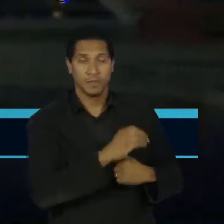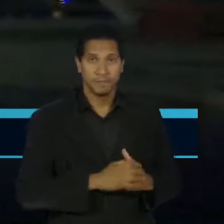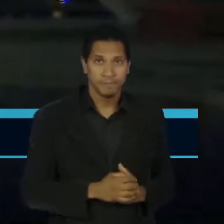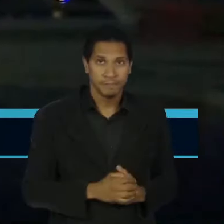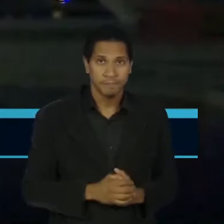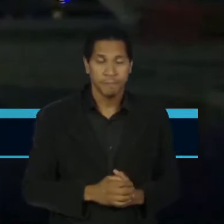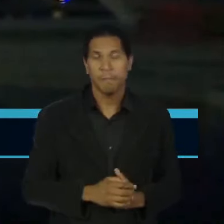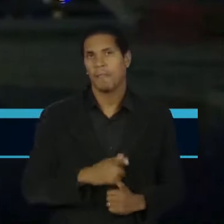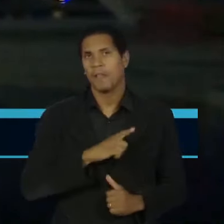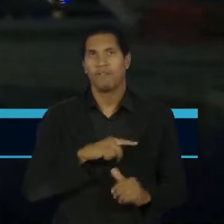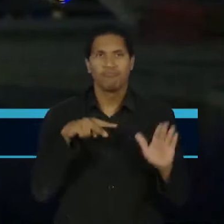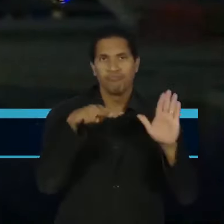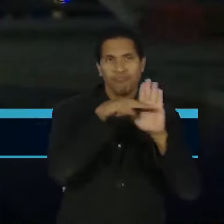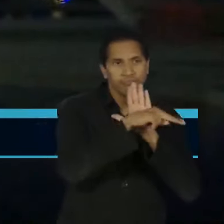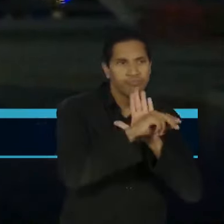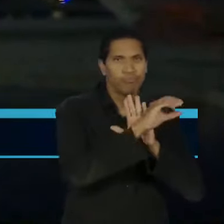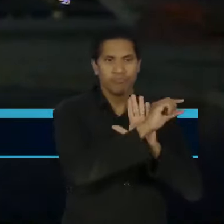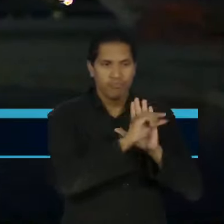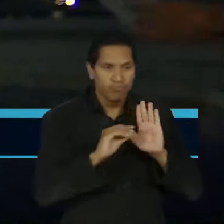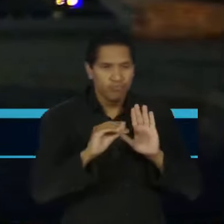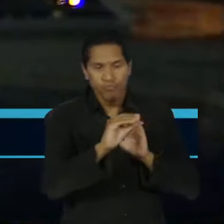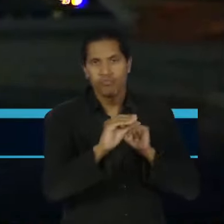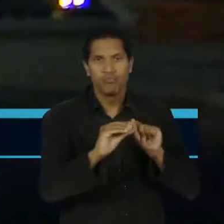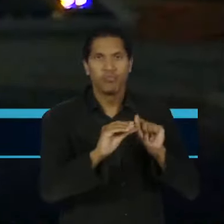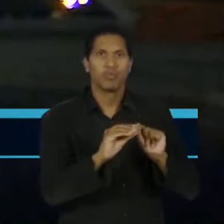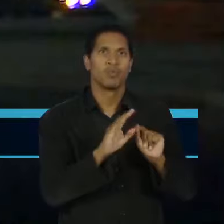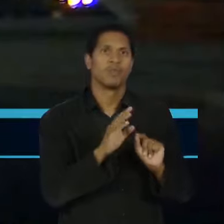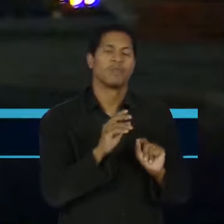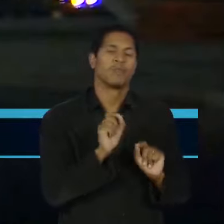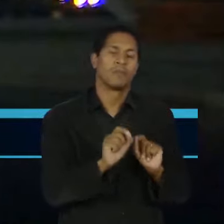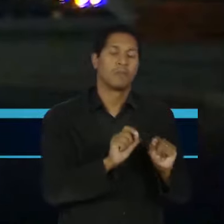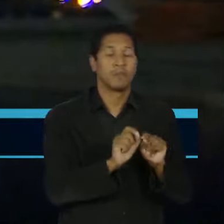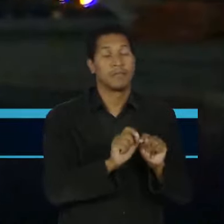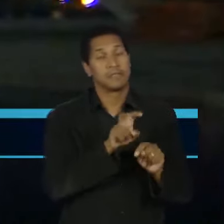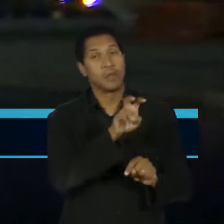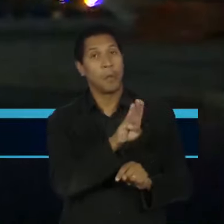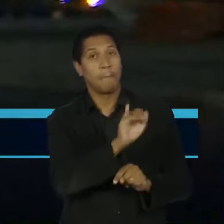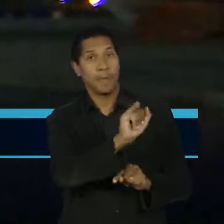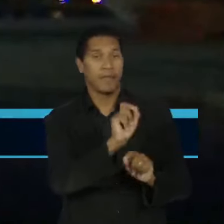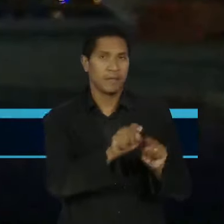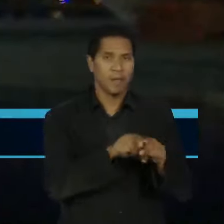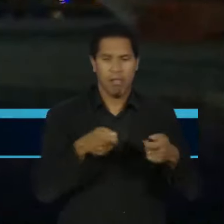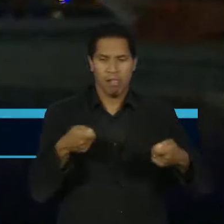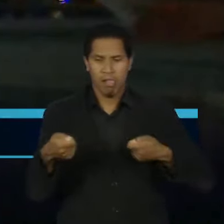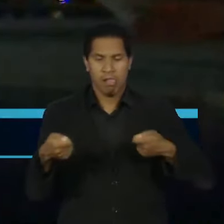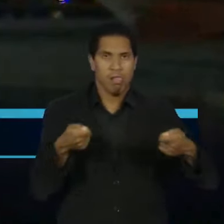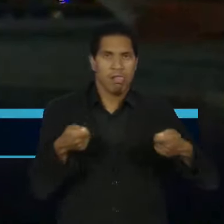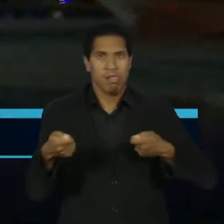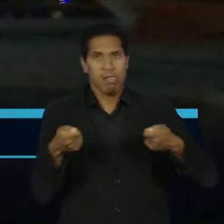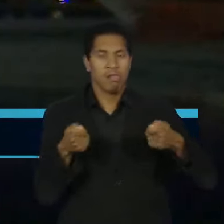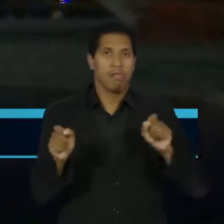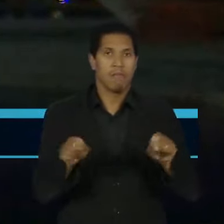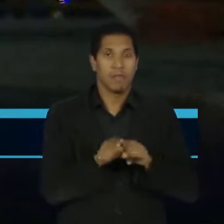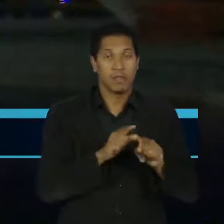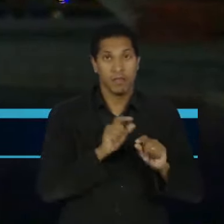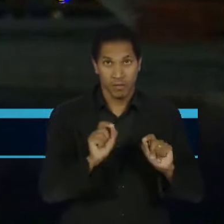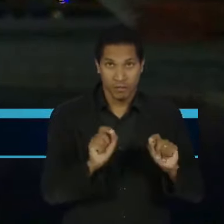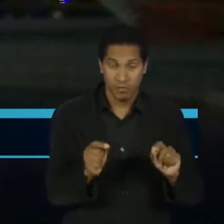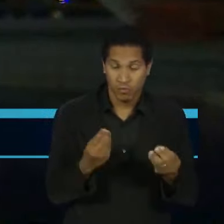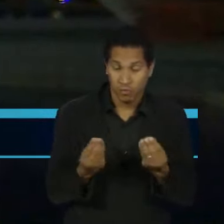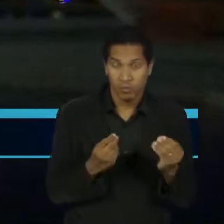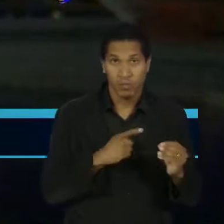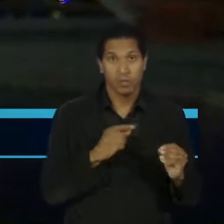valor destinado às emendas de bancada é mais um episódio da disputa entre o Congresso e o Planalto pelo